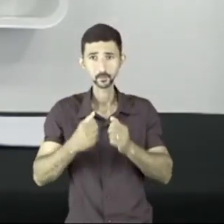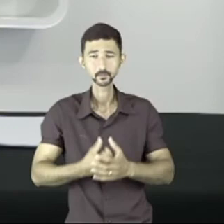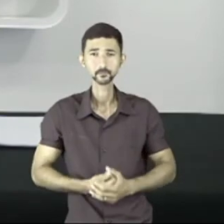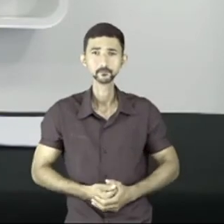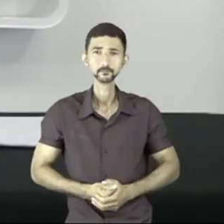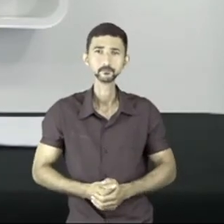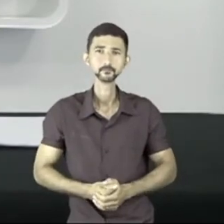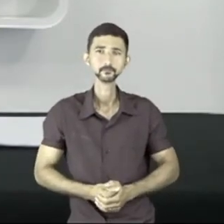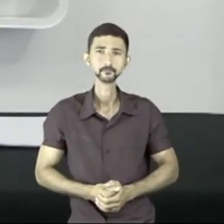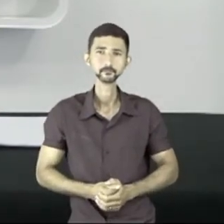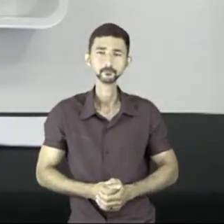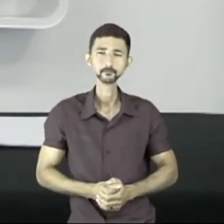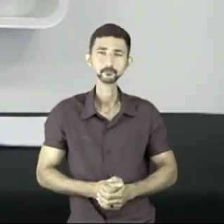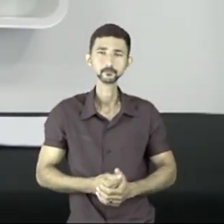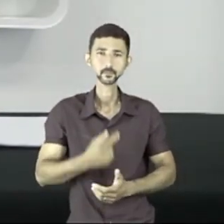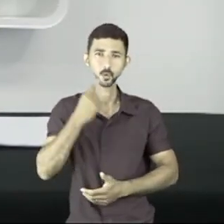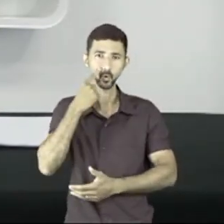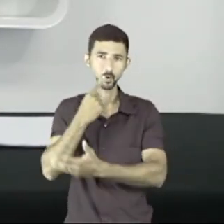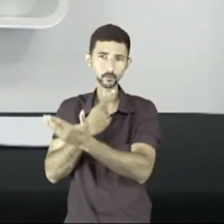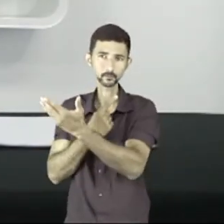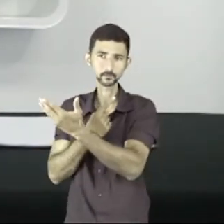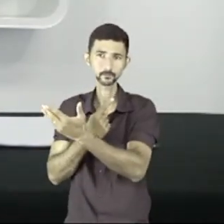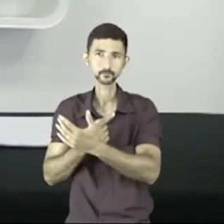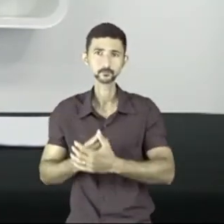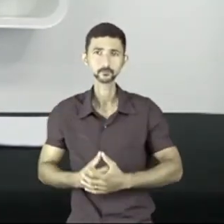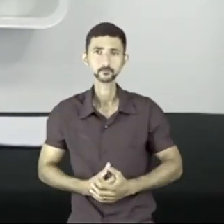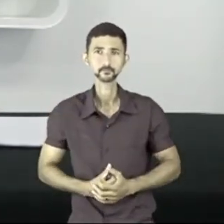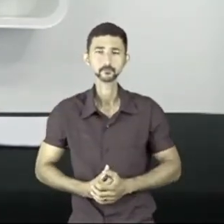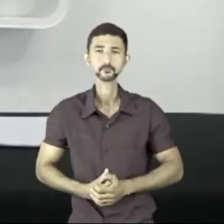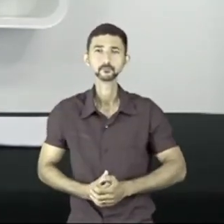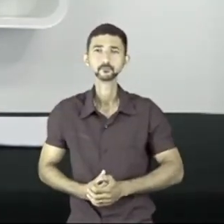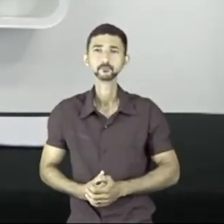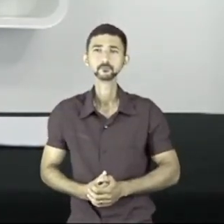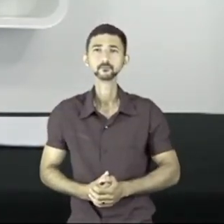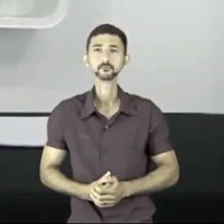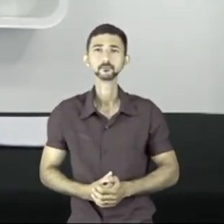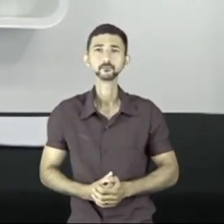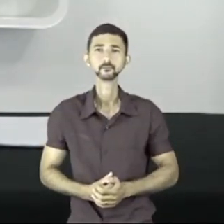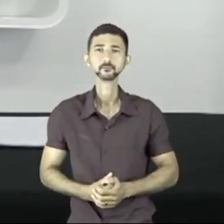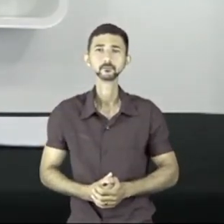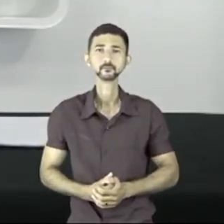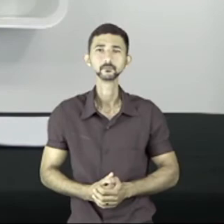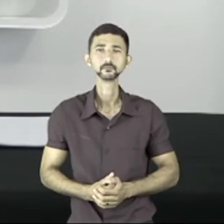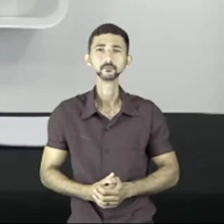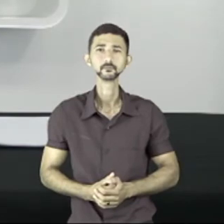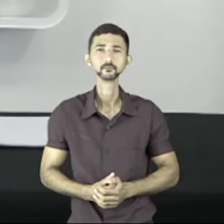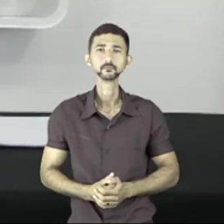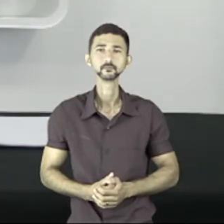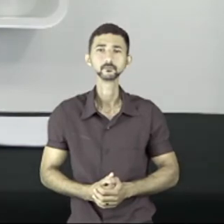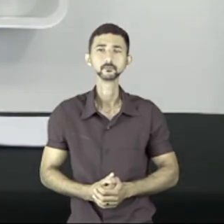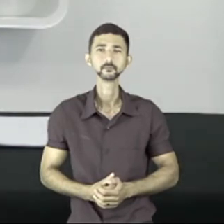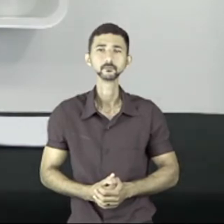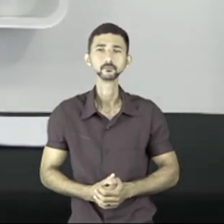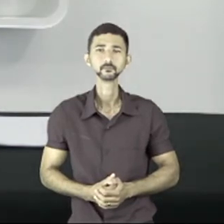pegar uma das pontas dessa folha, ó. Qualquer uma delas. Eu vou escolher essa ponta aqui.